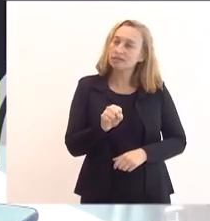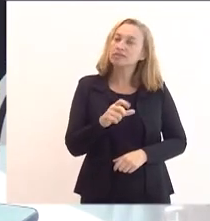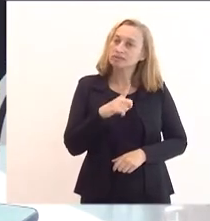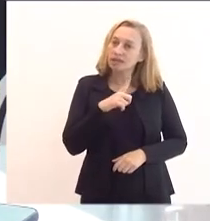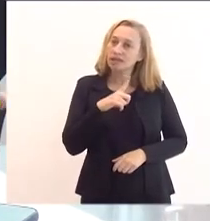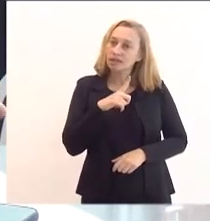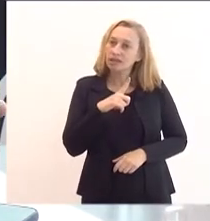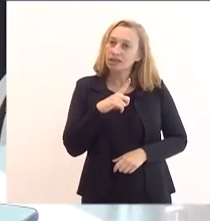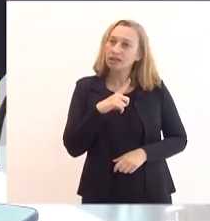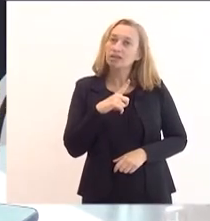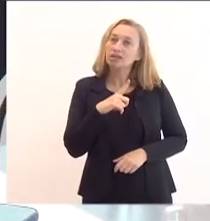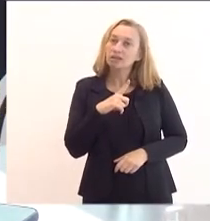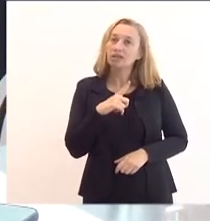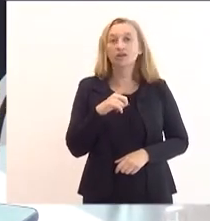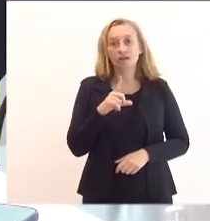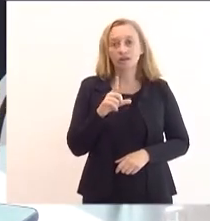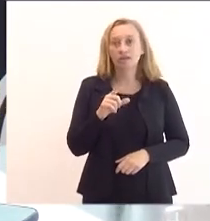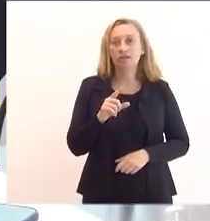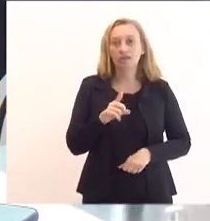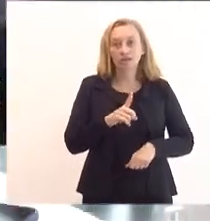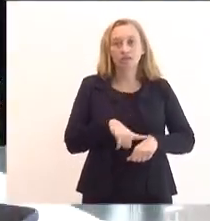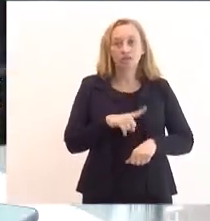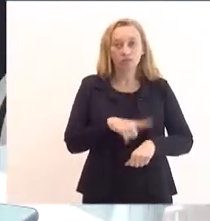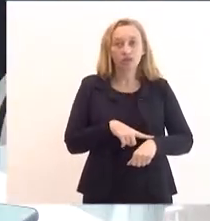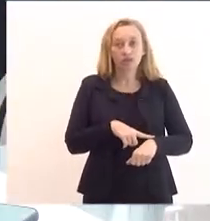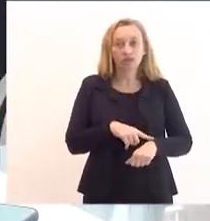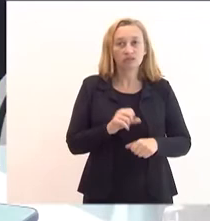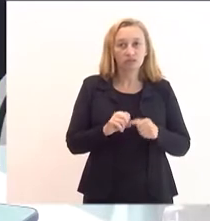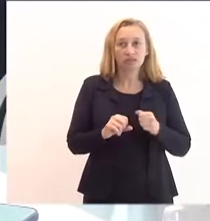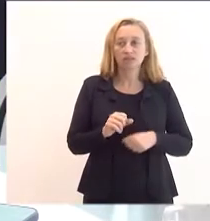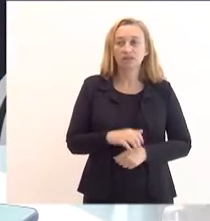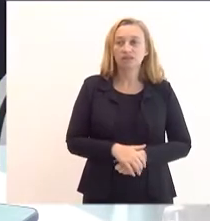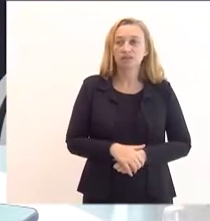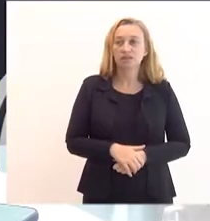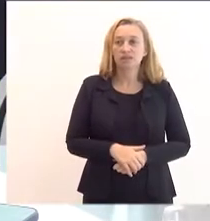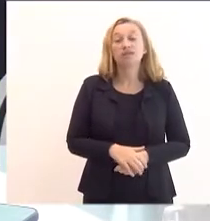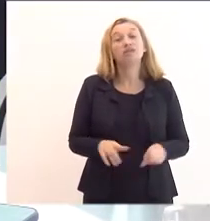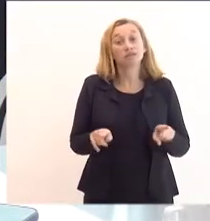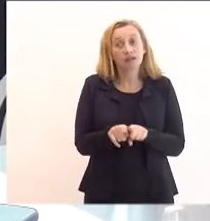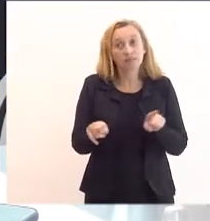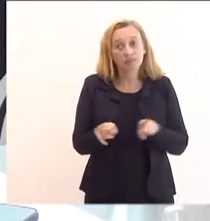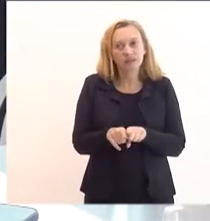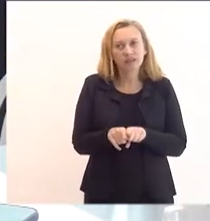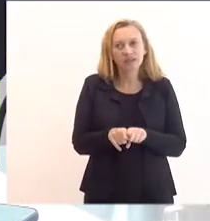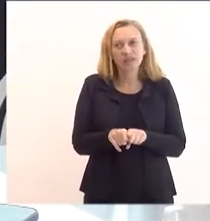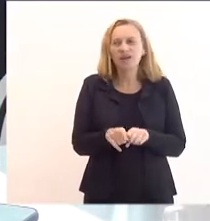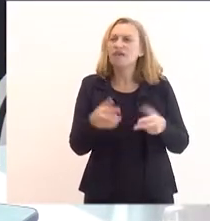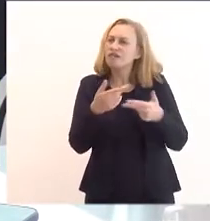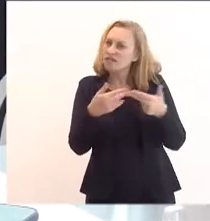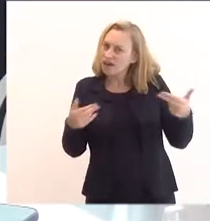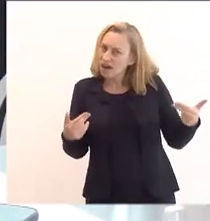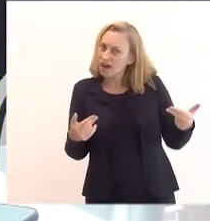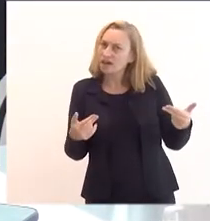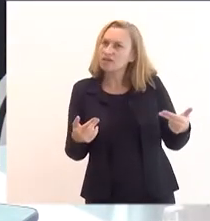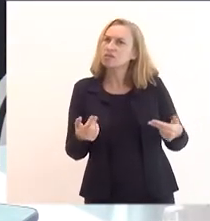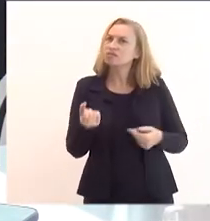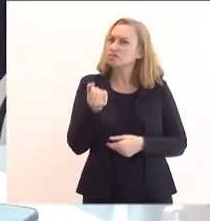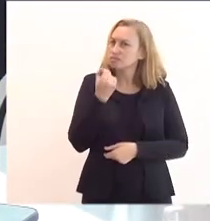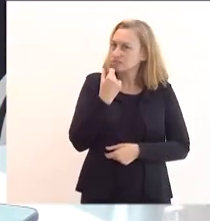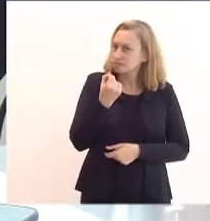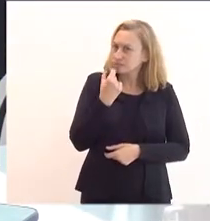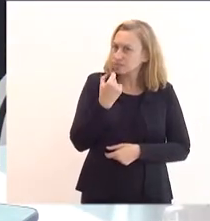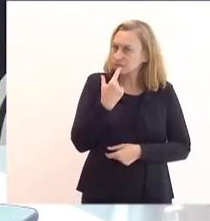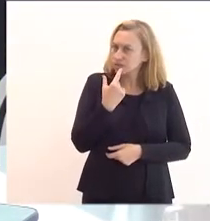dizer, é para existir. Nesse momento está sendo feito assim. E, além do mais, muitos medicamentos